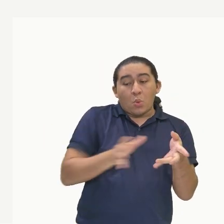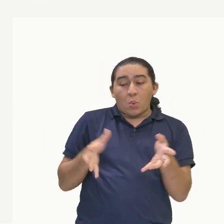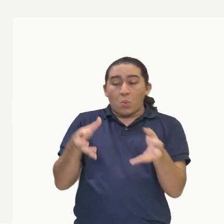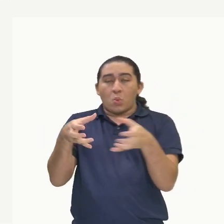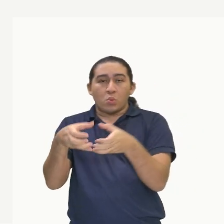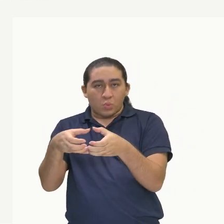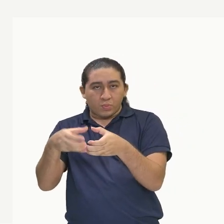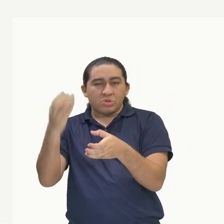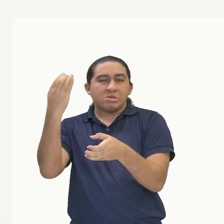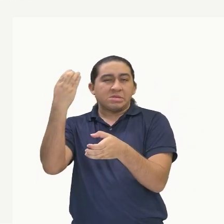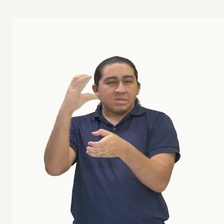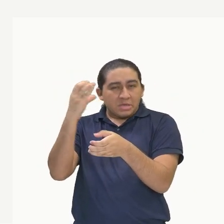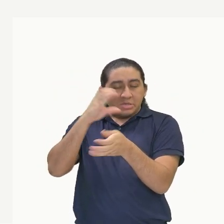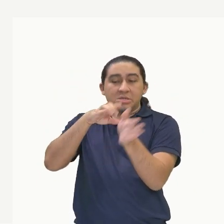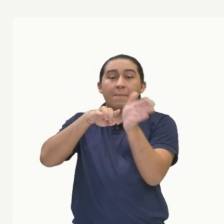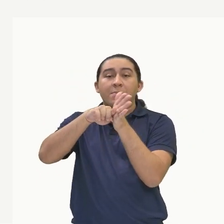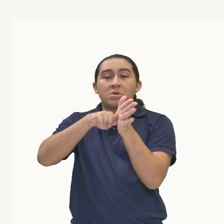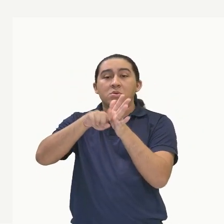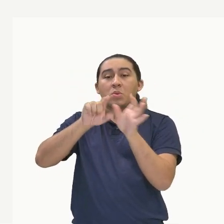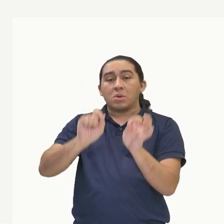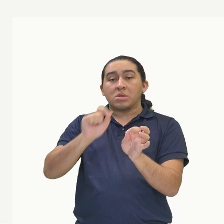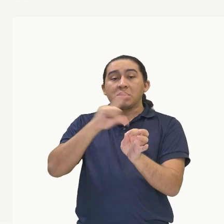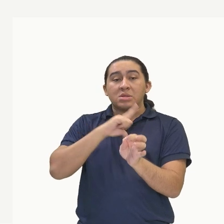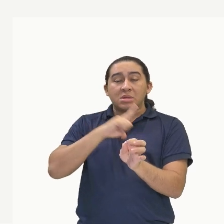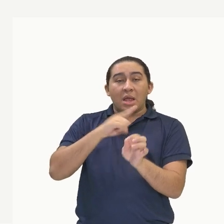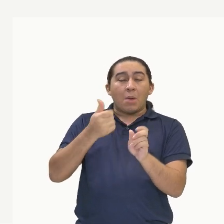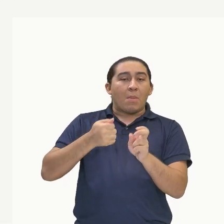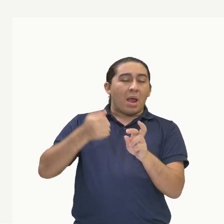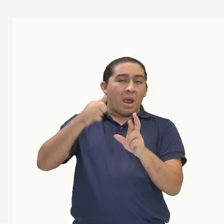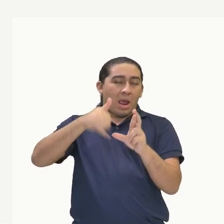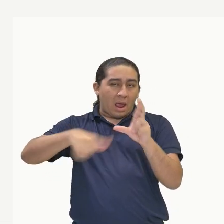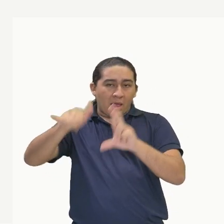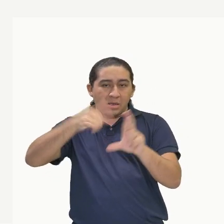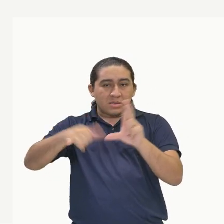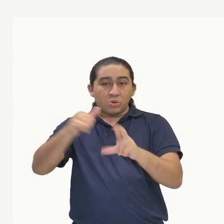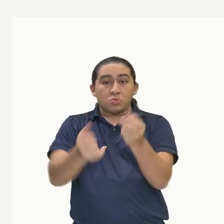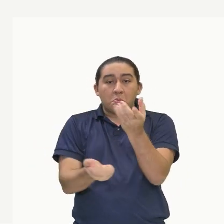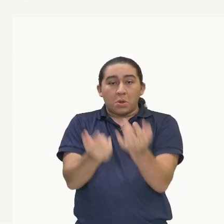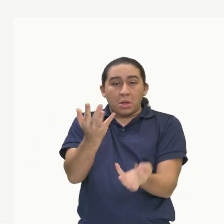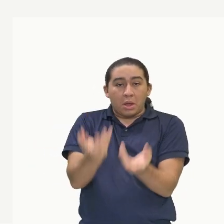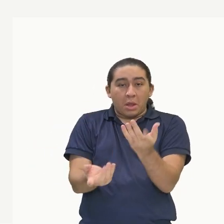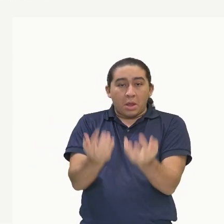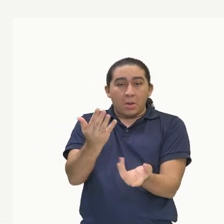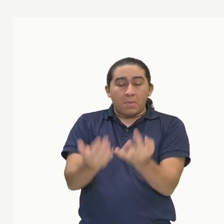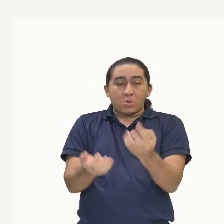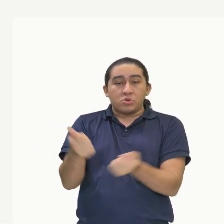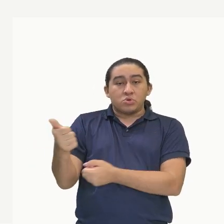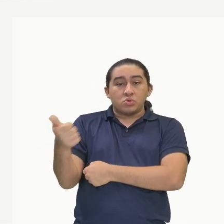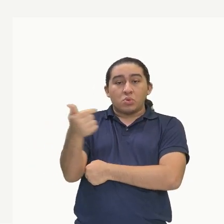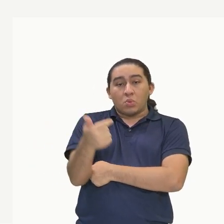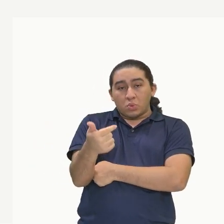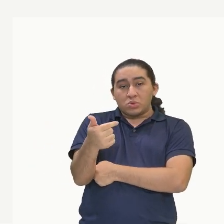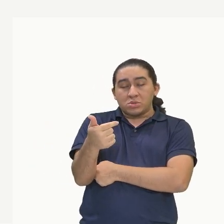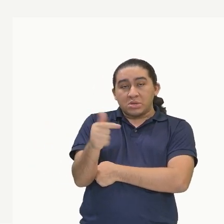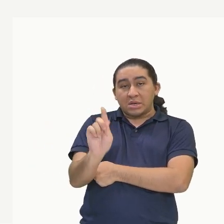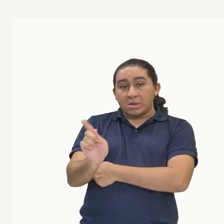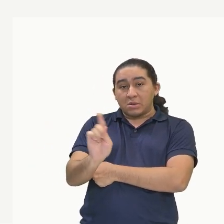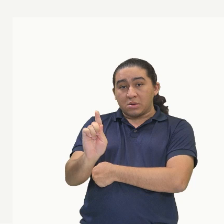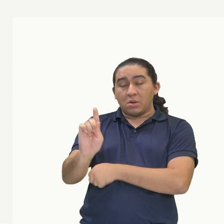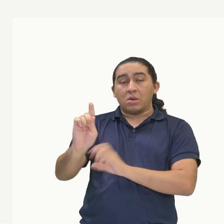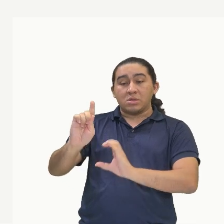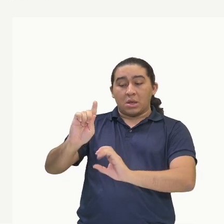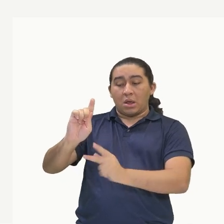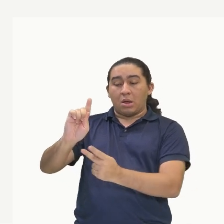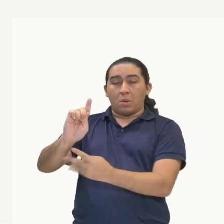reação de combustão de 12 gramas de metano. Opa, aqui ele está me dando a fórmula. Então, vamos lá.